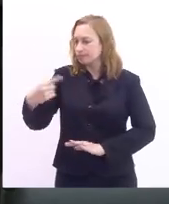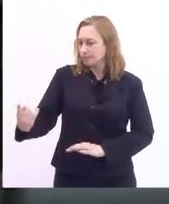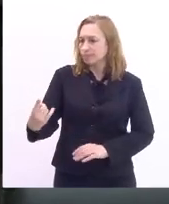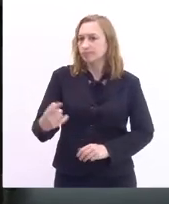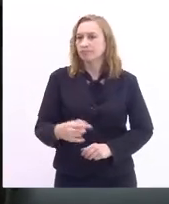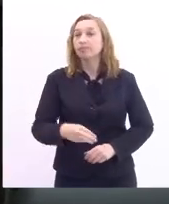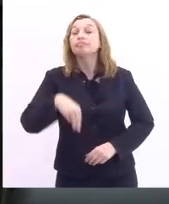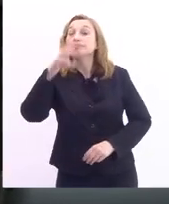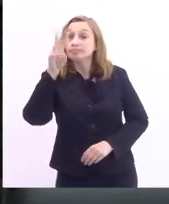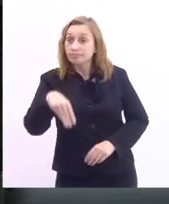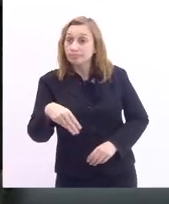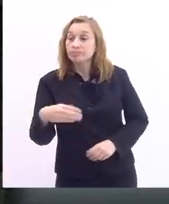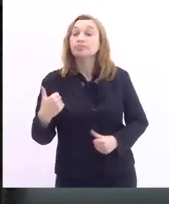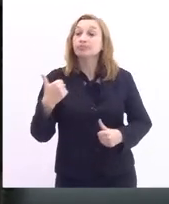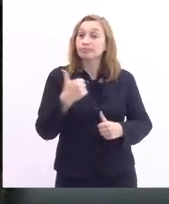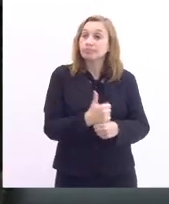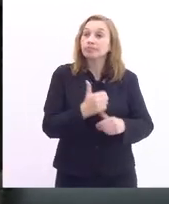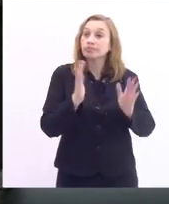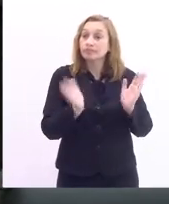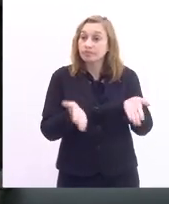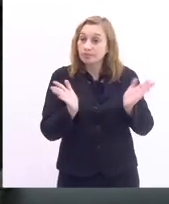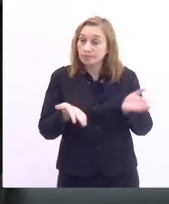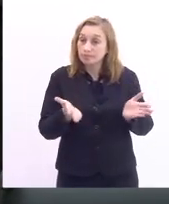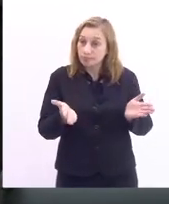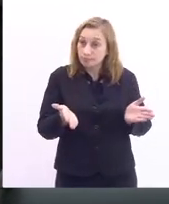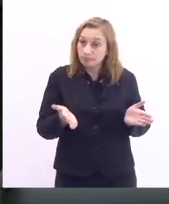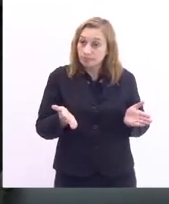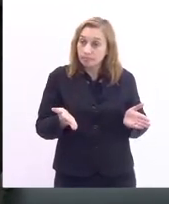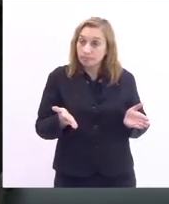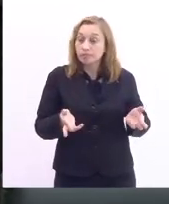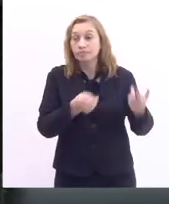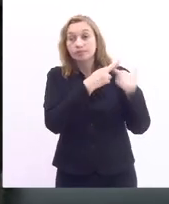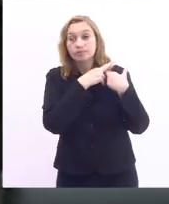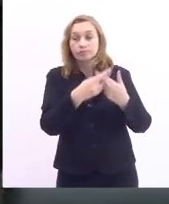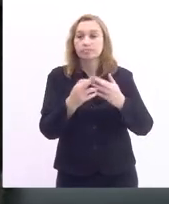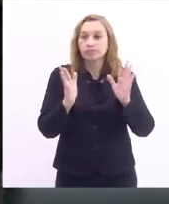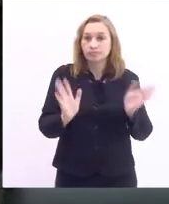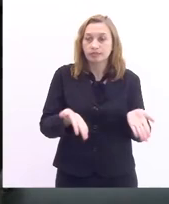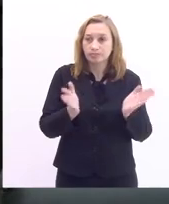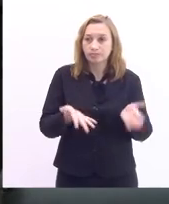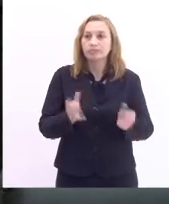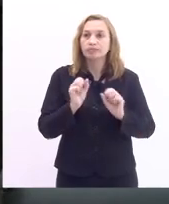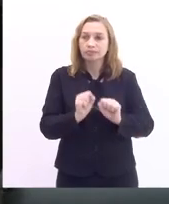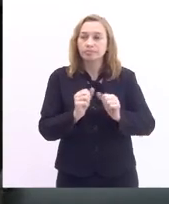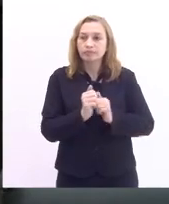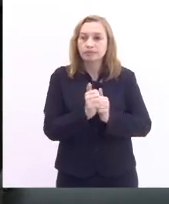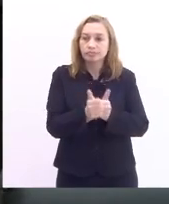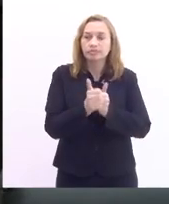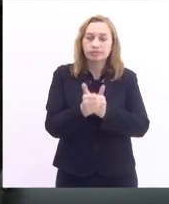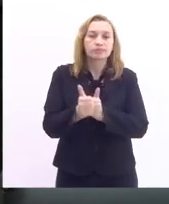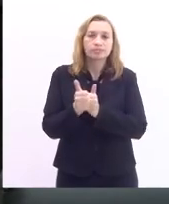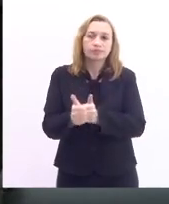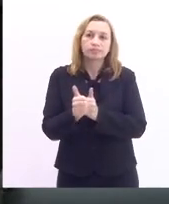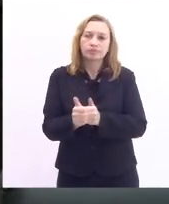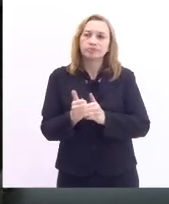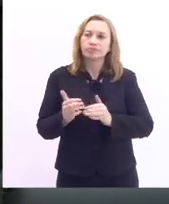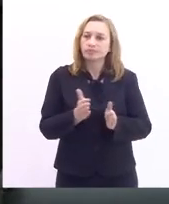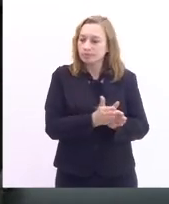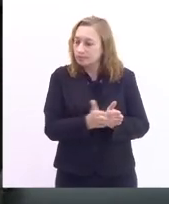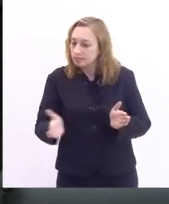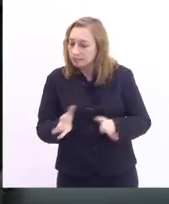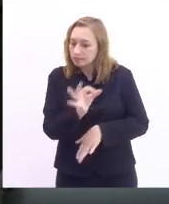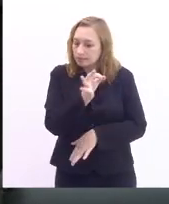para que querem vim agora assumindo todas as diretorias que toma sumido hoje possam auxiliar no processo